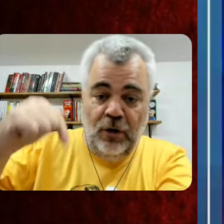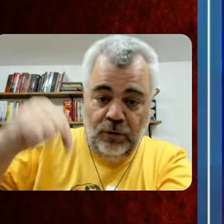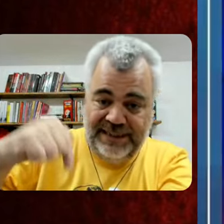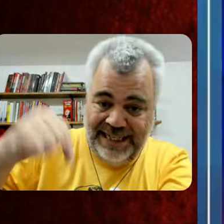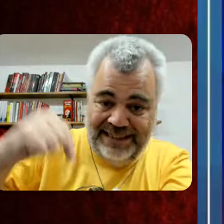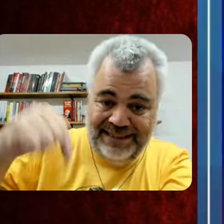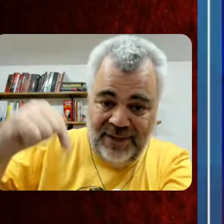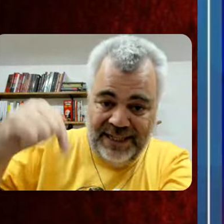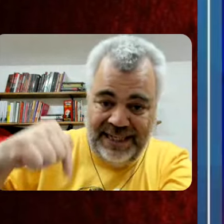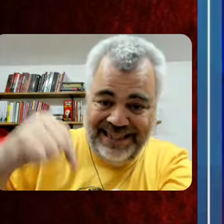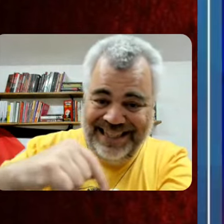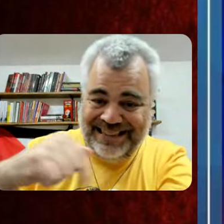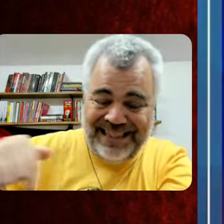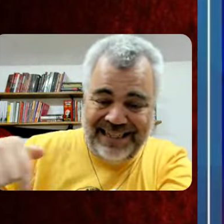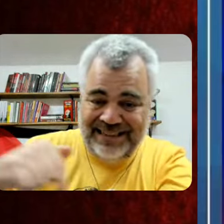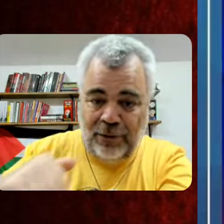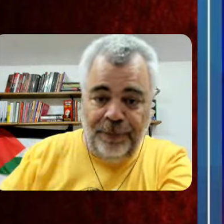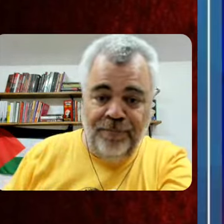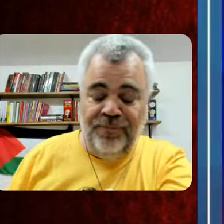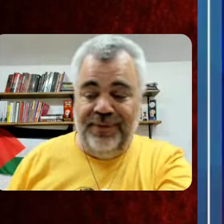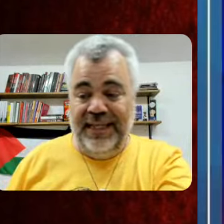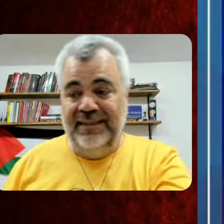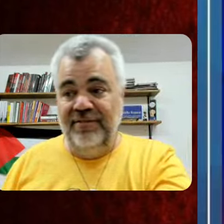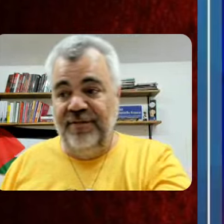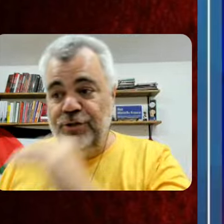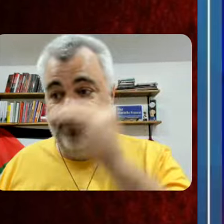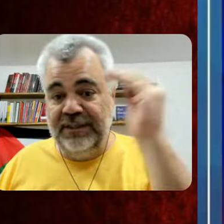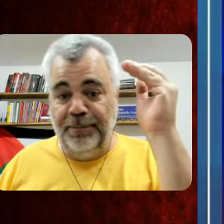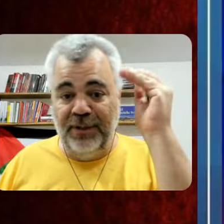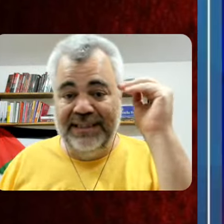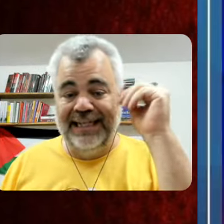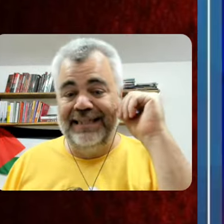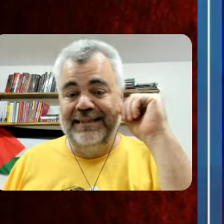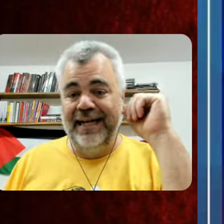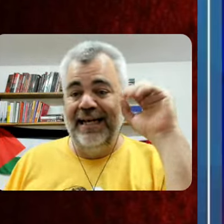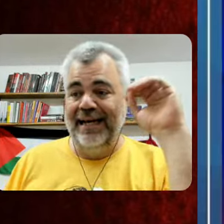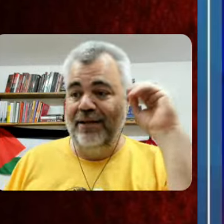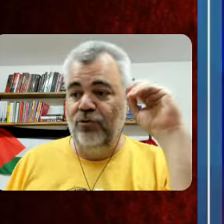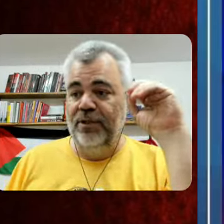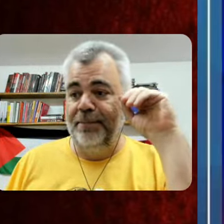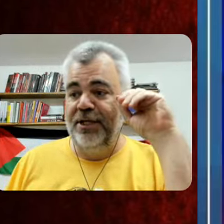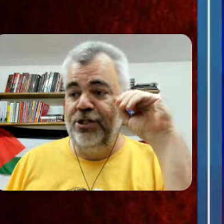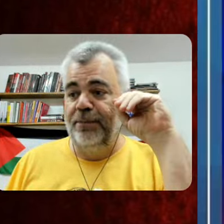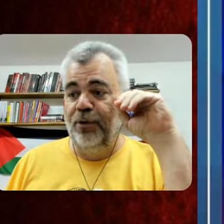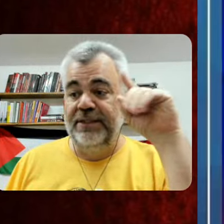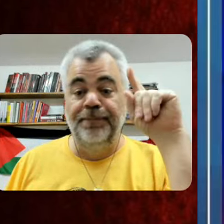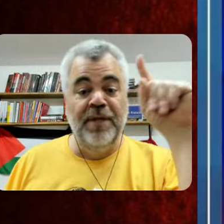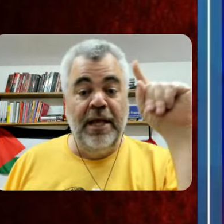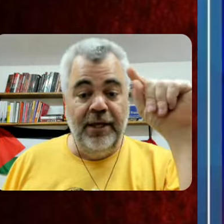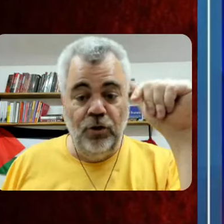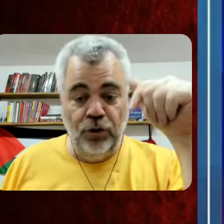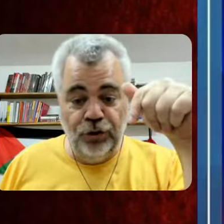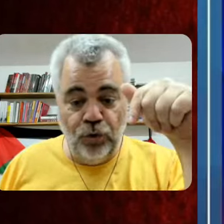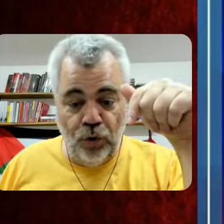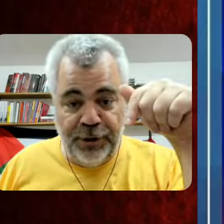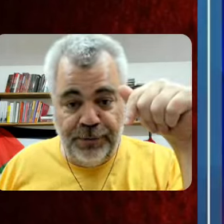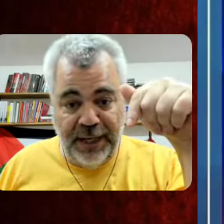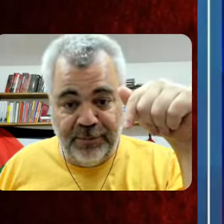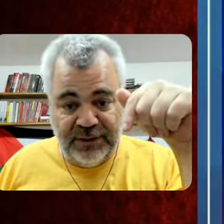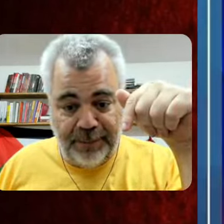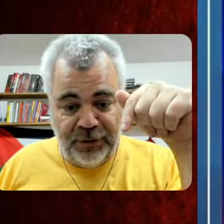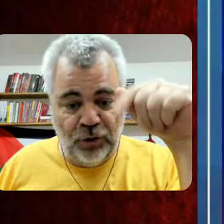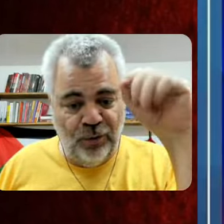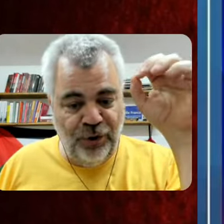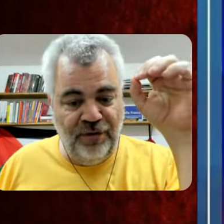pessoal? Os links estão aqui na descrição desse vídeo, você pode se cadastrar lá gratuitamente depois. E o nosso clube